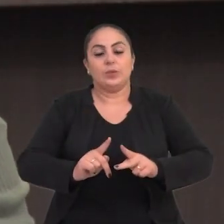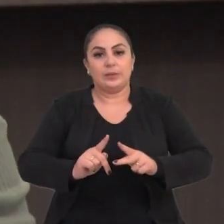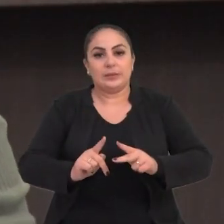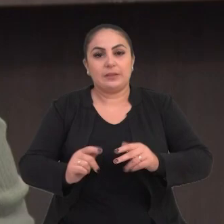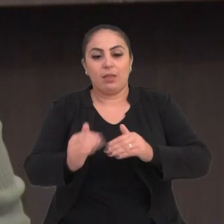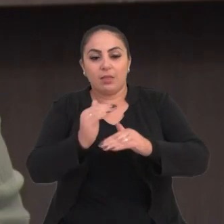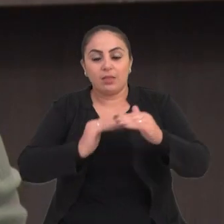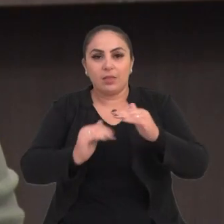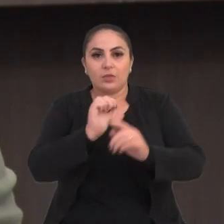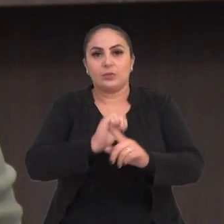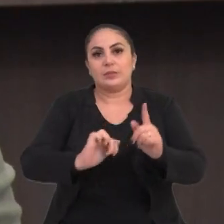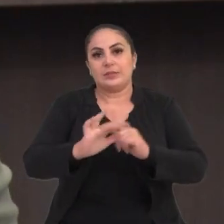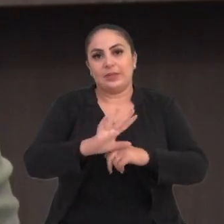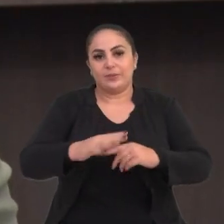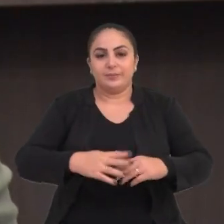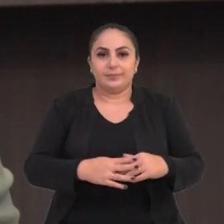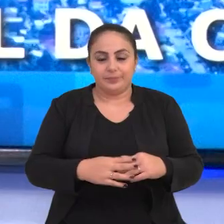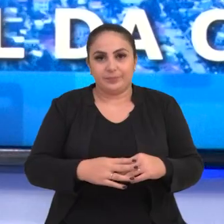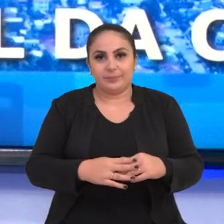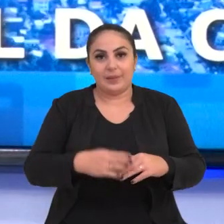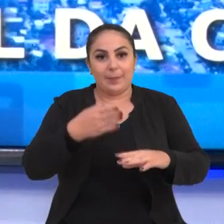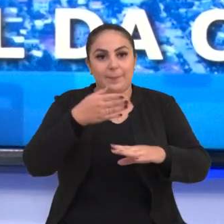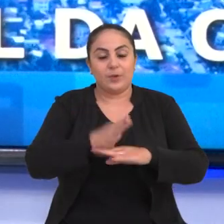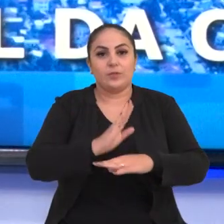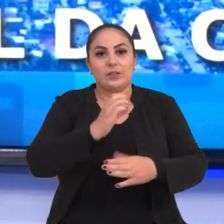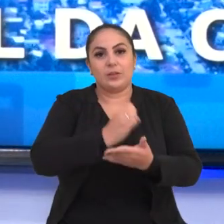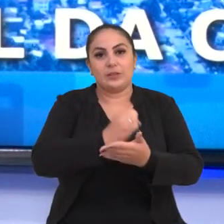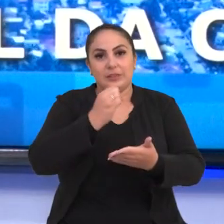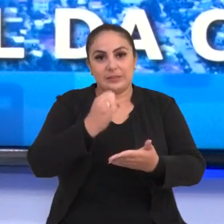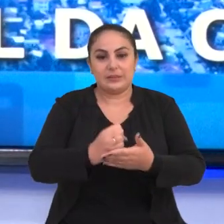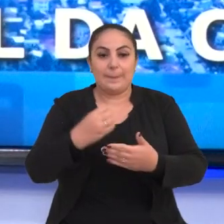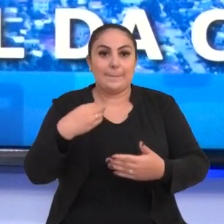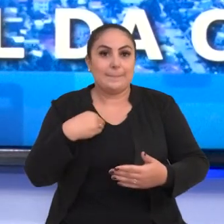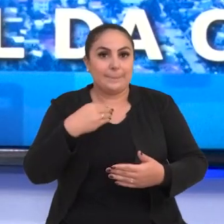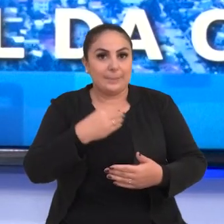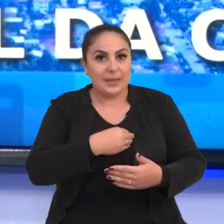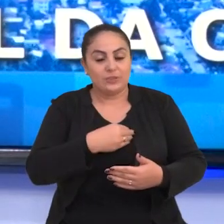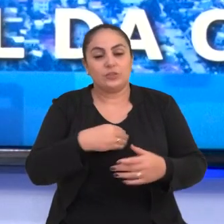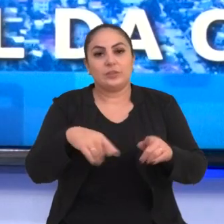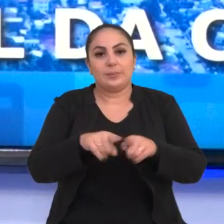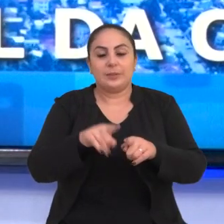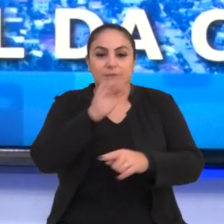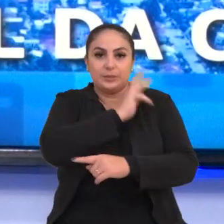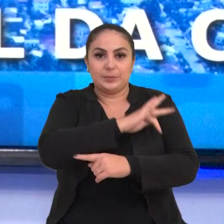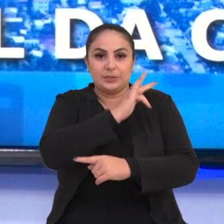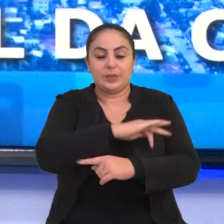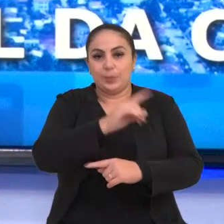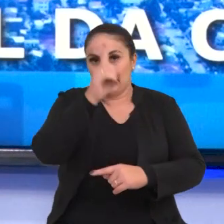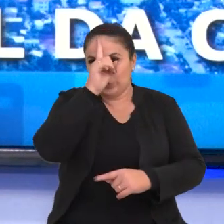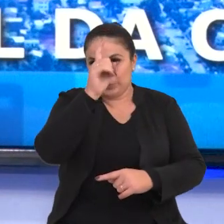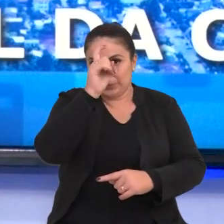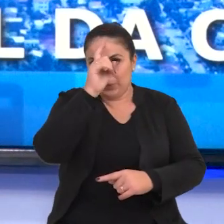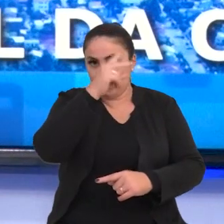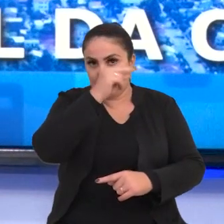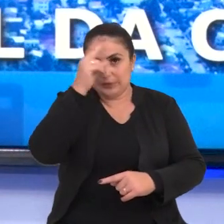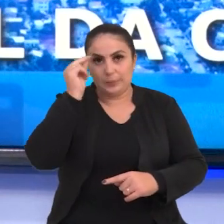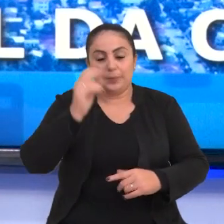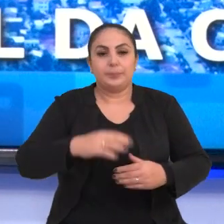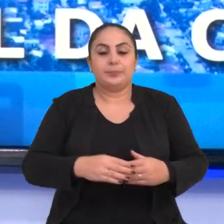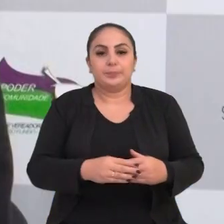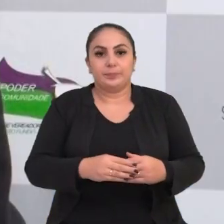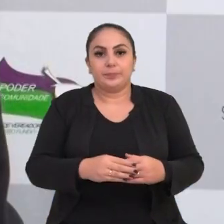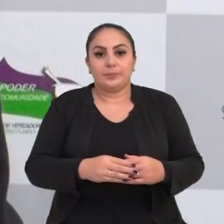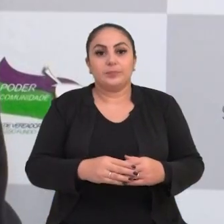de vulnerabilidade social. Aprovada a contratação de médicos e farmacêuticos para o Hospital